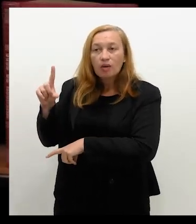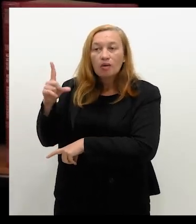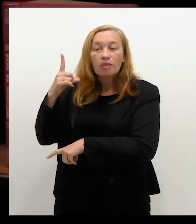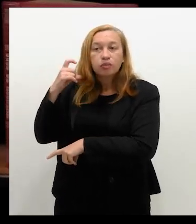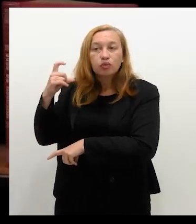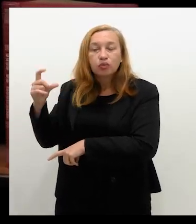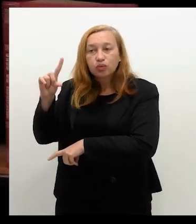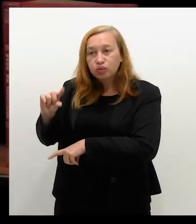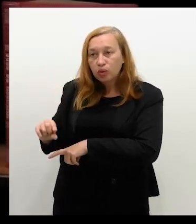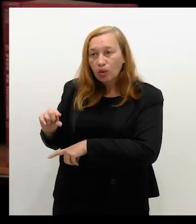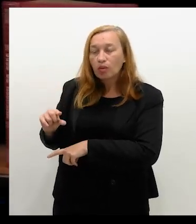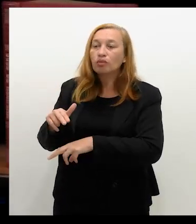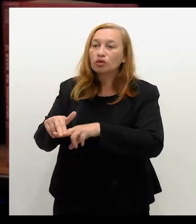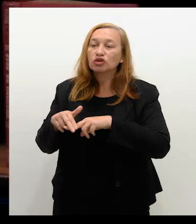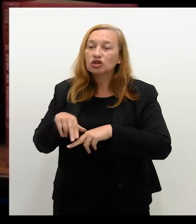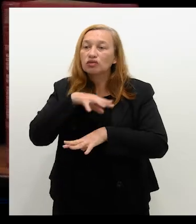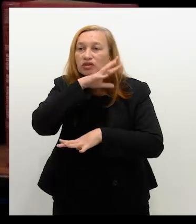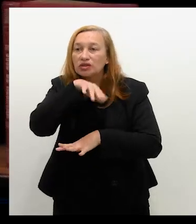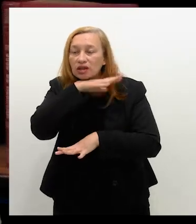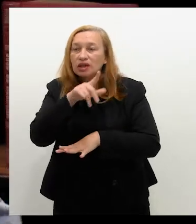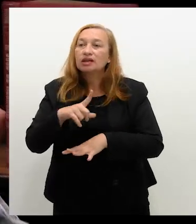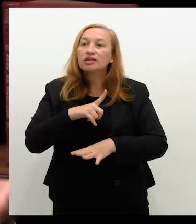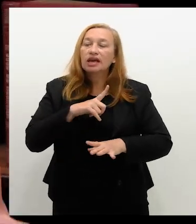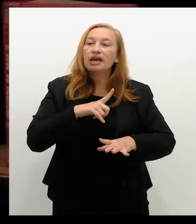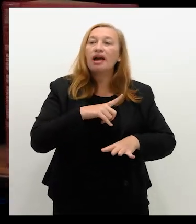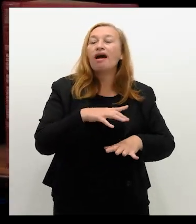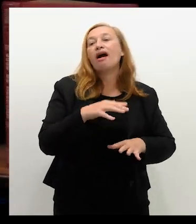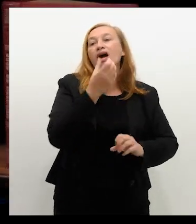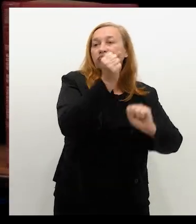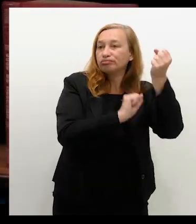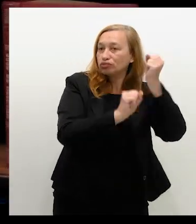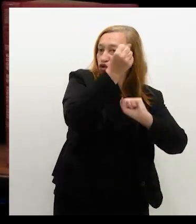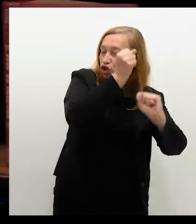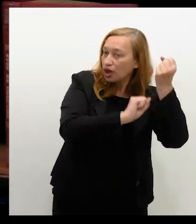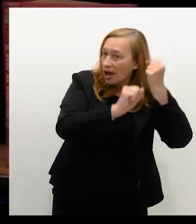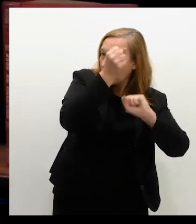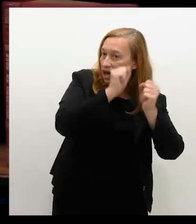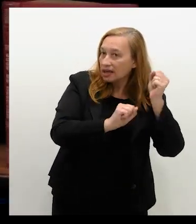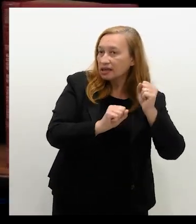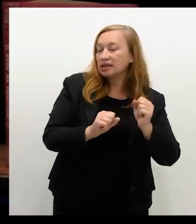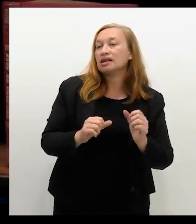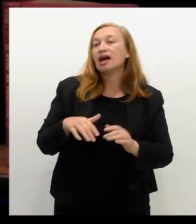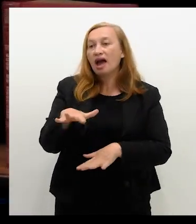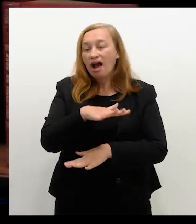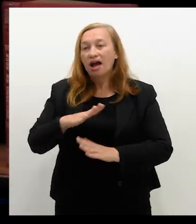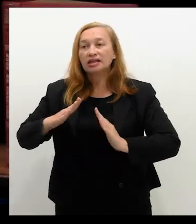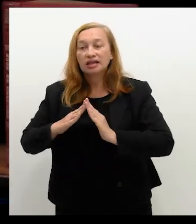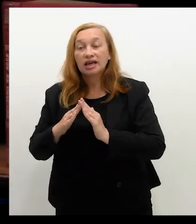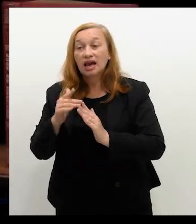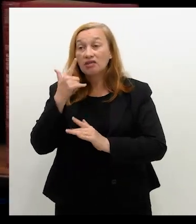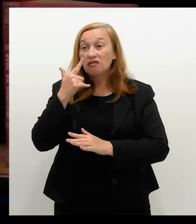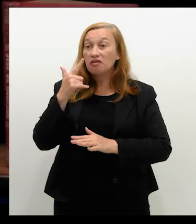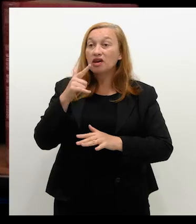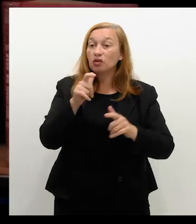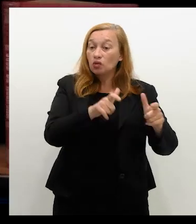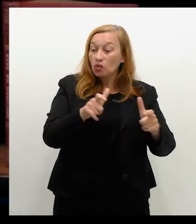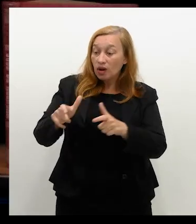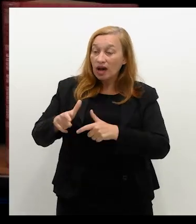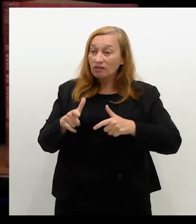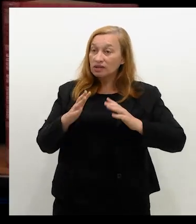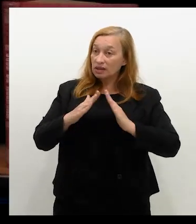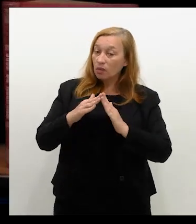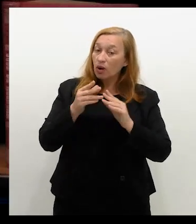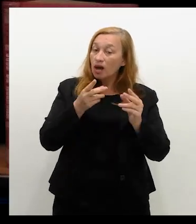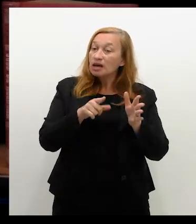dos animais, e daí você tem áreas industriais, áreas domiciliares. Você consegue ver, de acordo com que você mora no seu CEP,